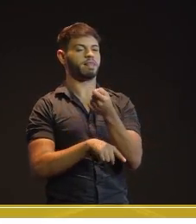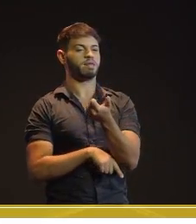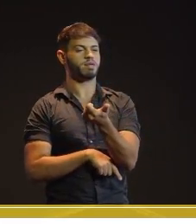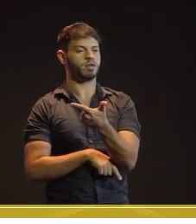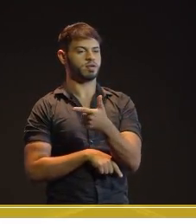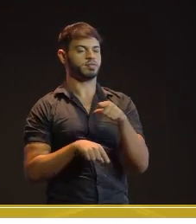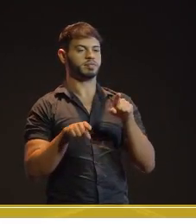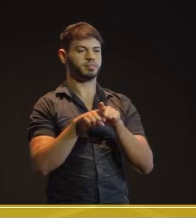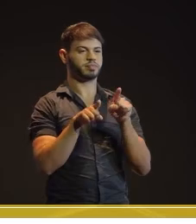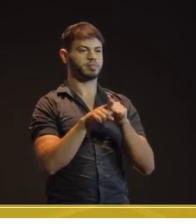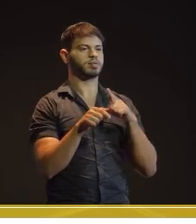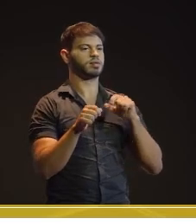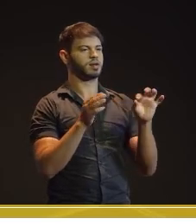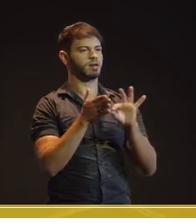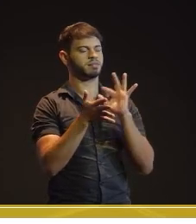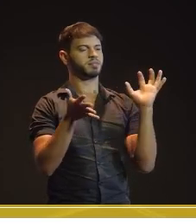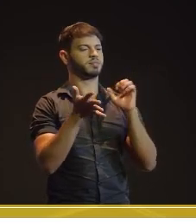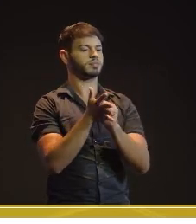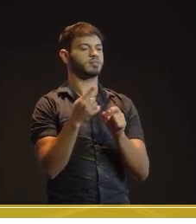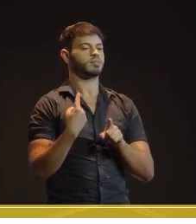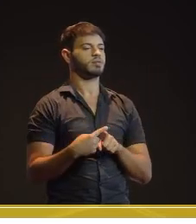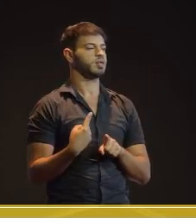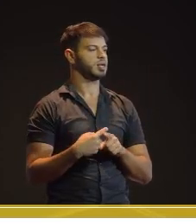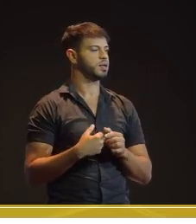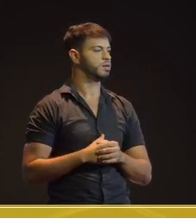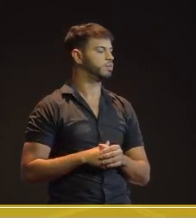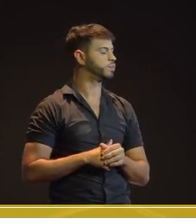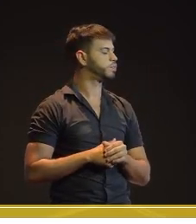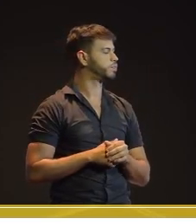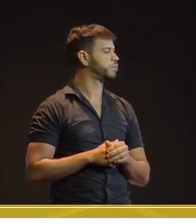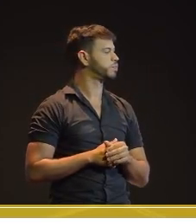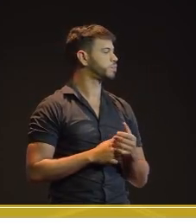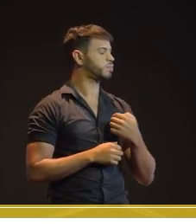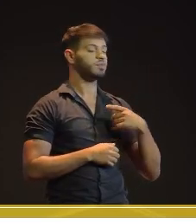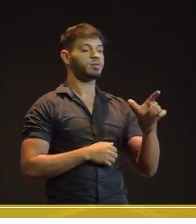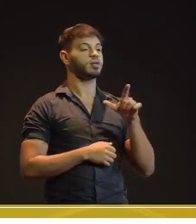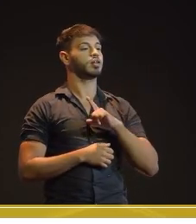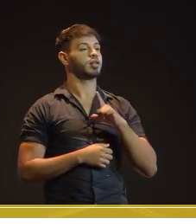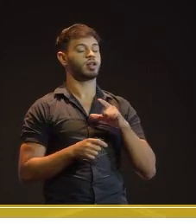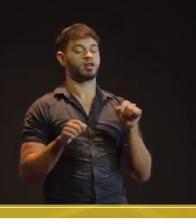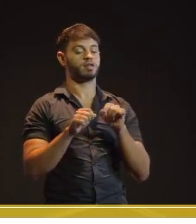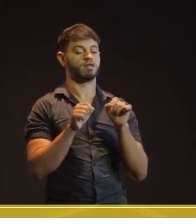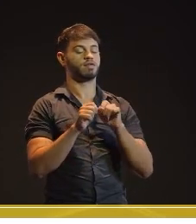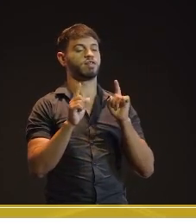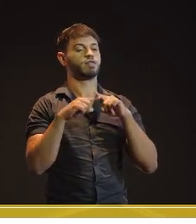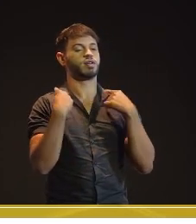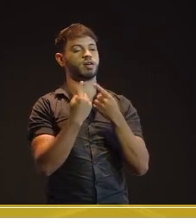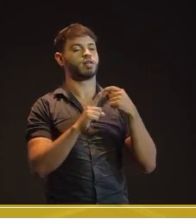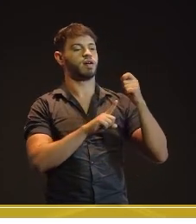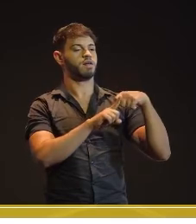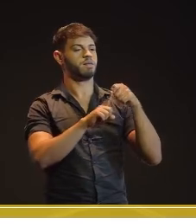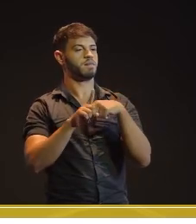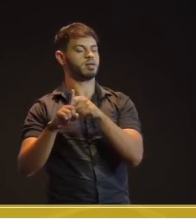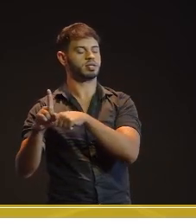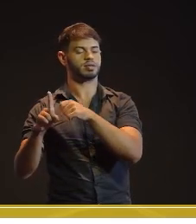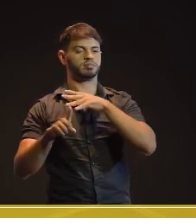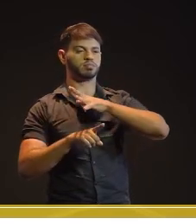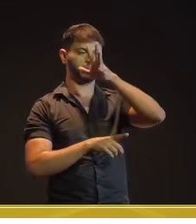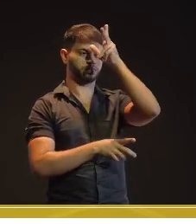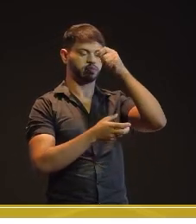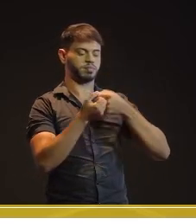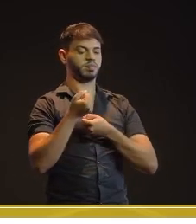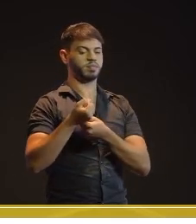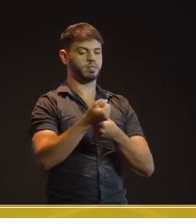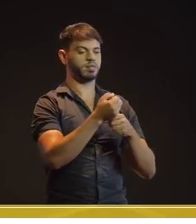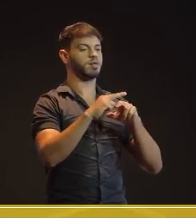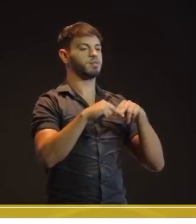Estou abordando o lado do incêndio porque eu tenho feito reuniões mensais com os corpos de bombeiros dos estados, pela